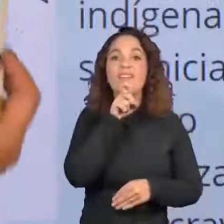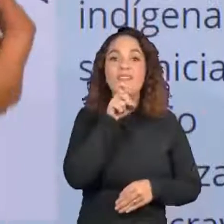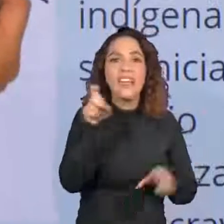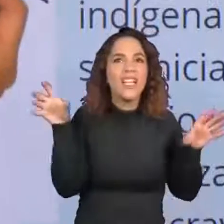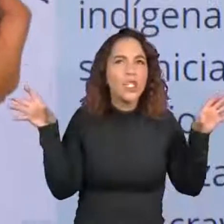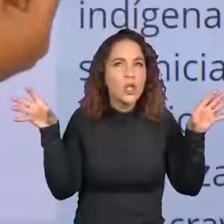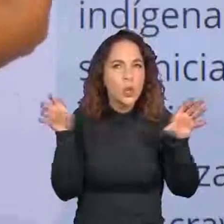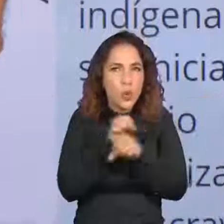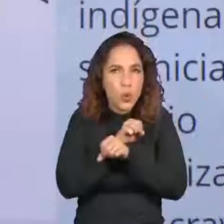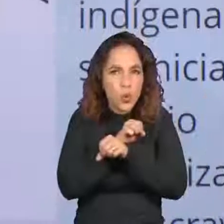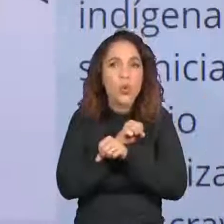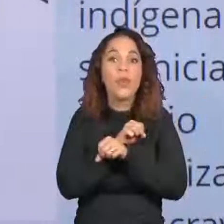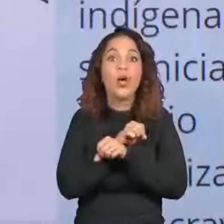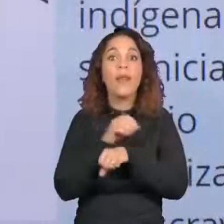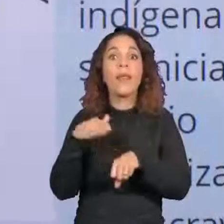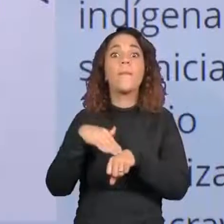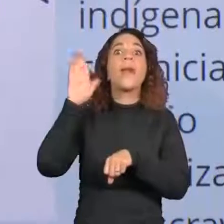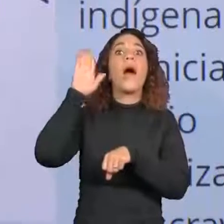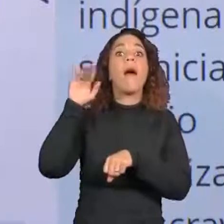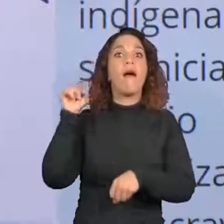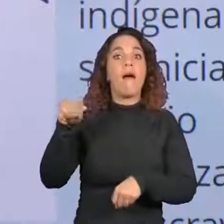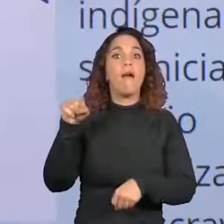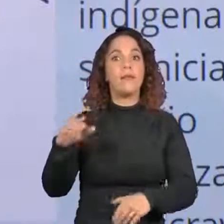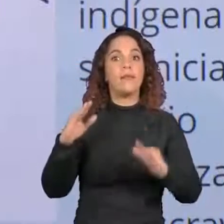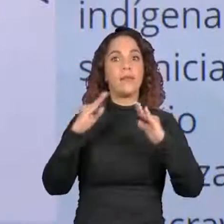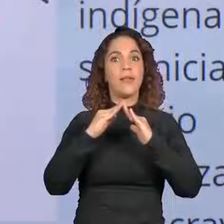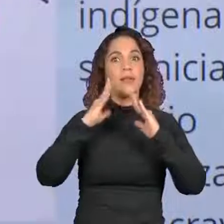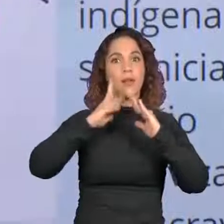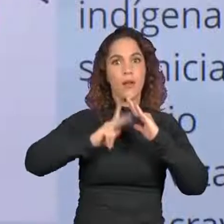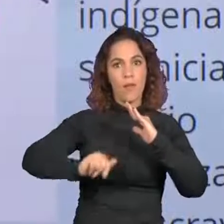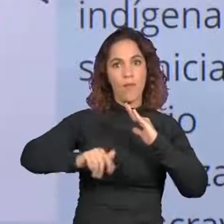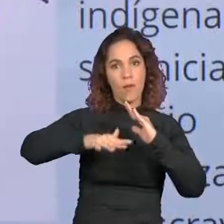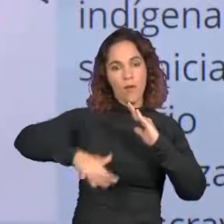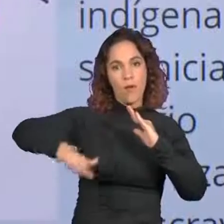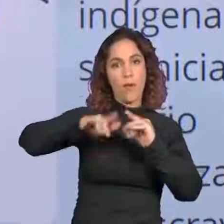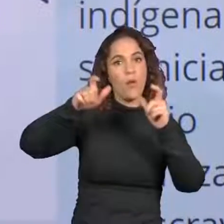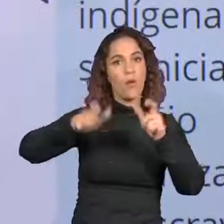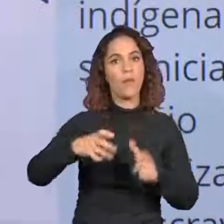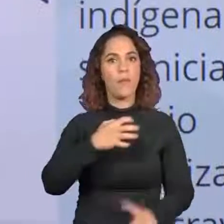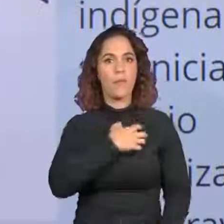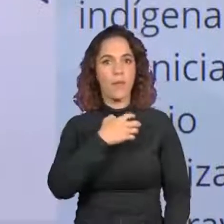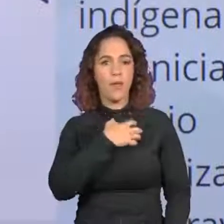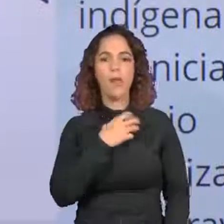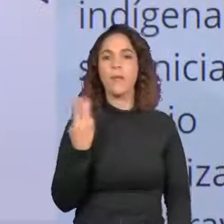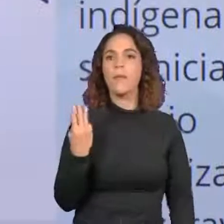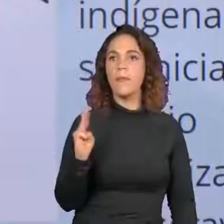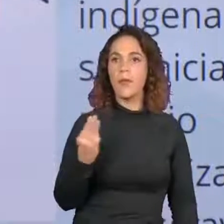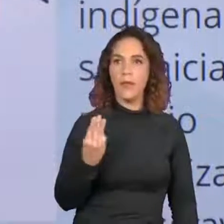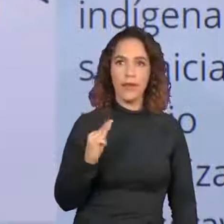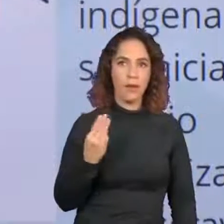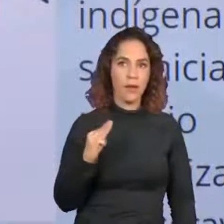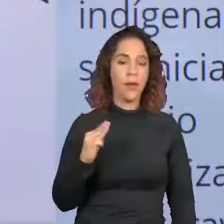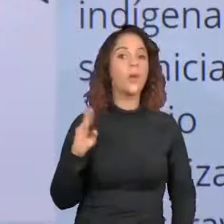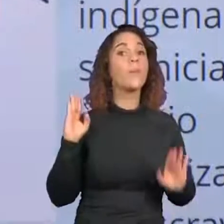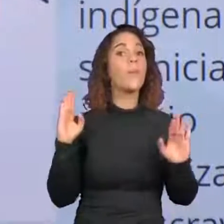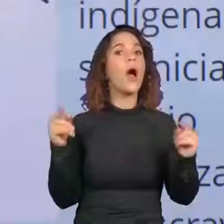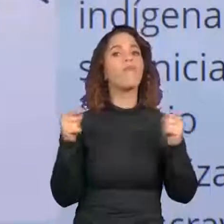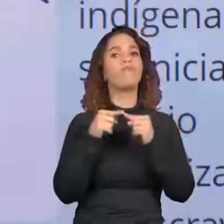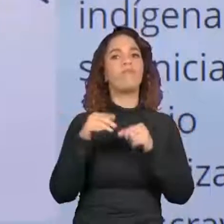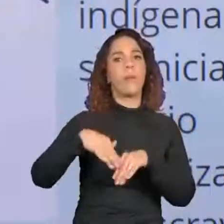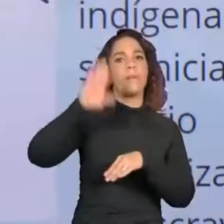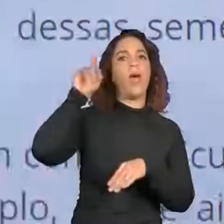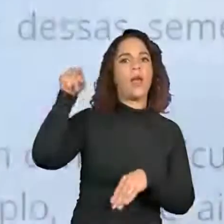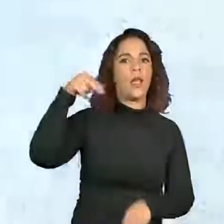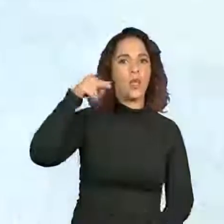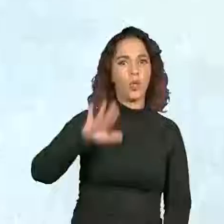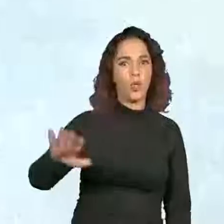ó, que é onde nós tínhamos mais essas comunidades, na Bahia, no Maranhão, mas referentes ao Nordeste.